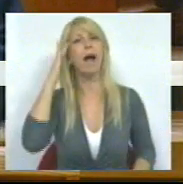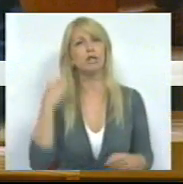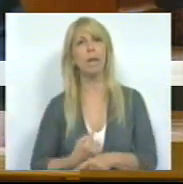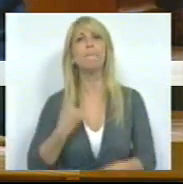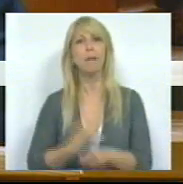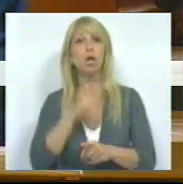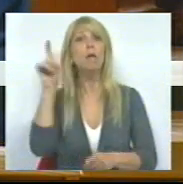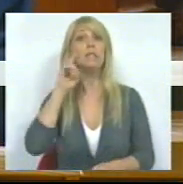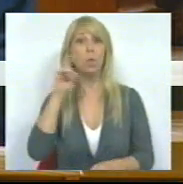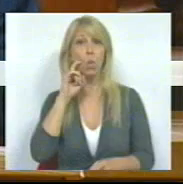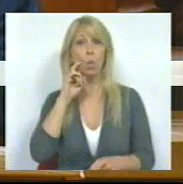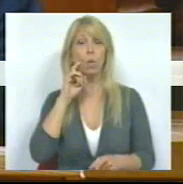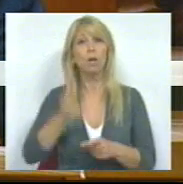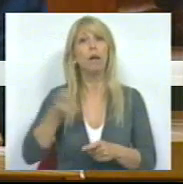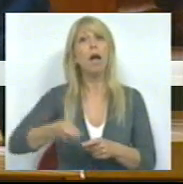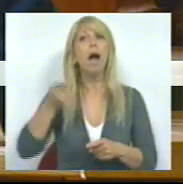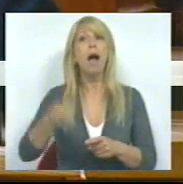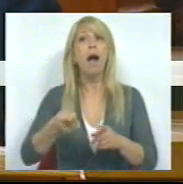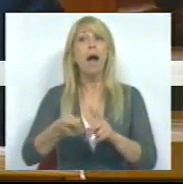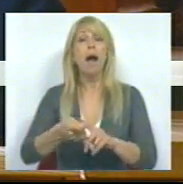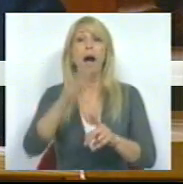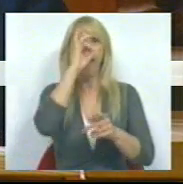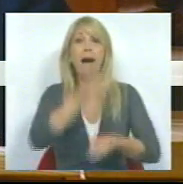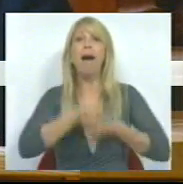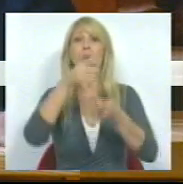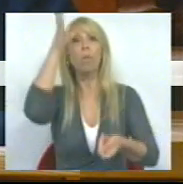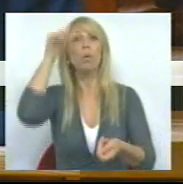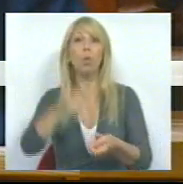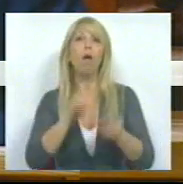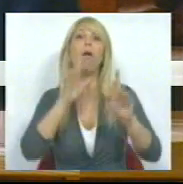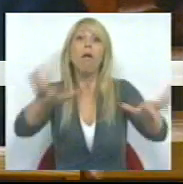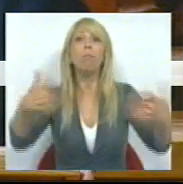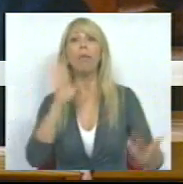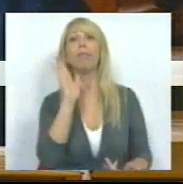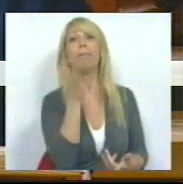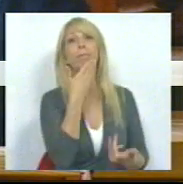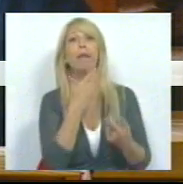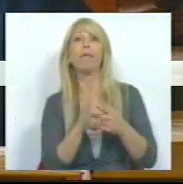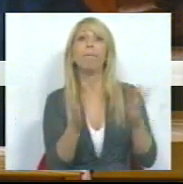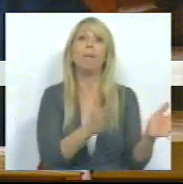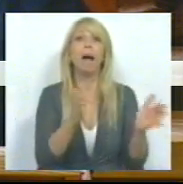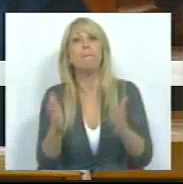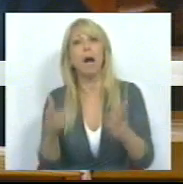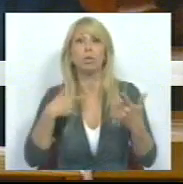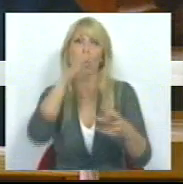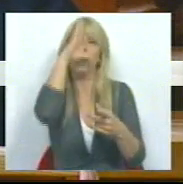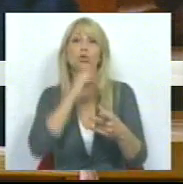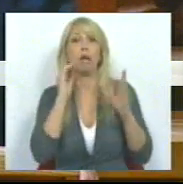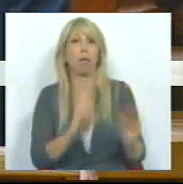seguro agropecuário pode ser apenas um instrumento dependente das partes, nada tendo o Estado a ver com o